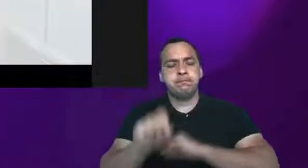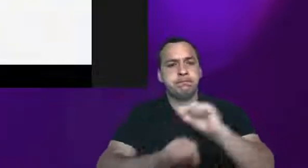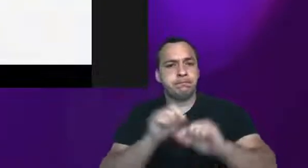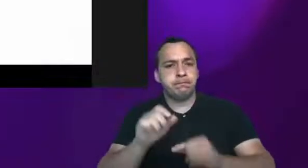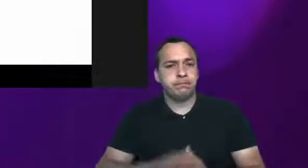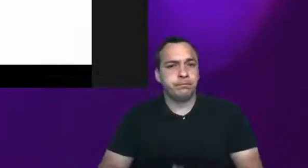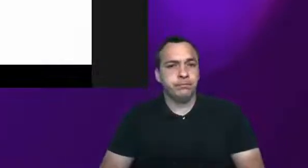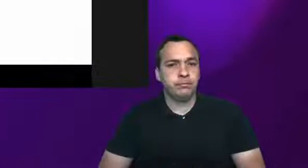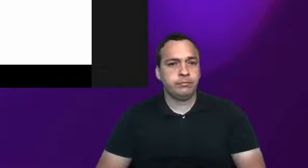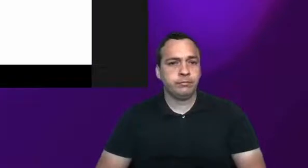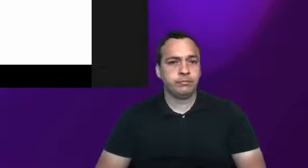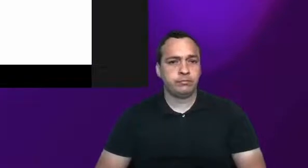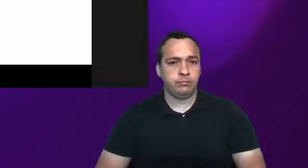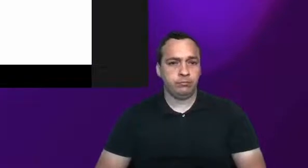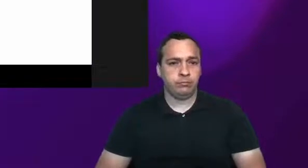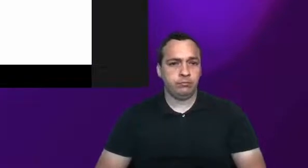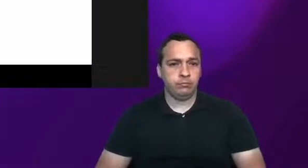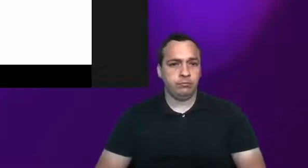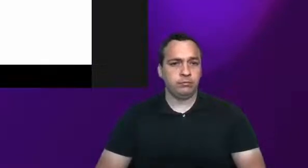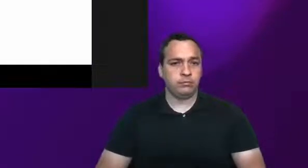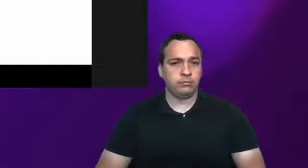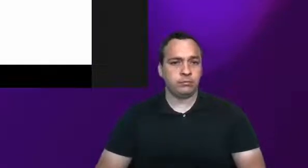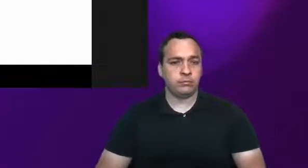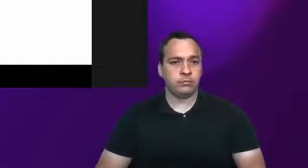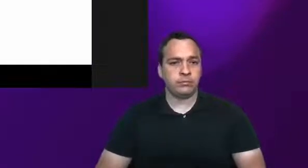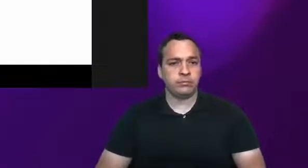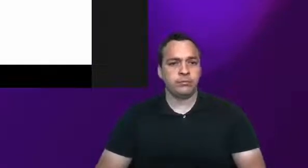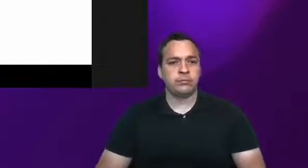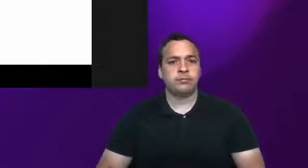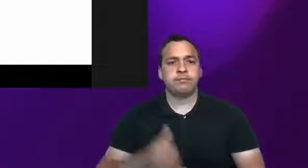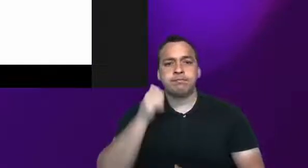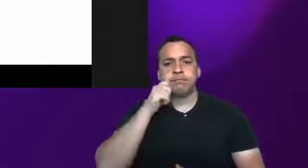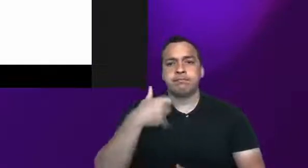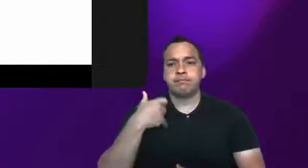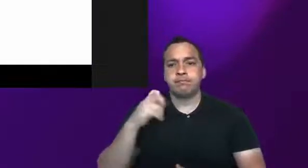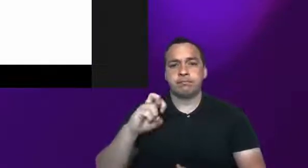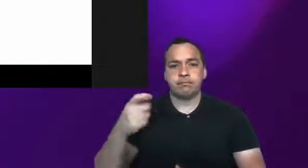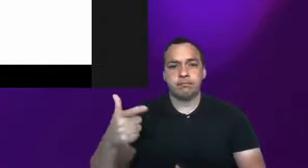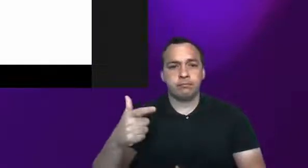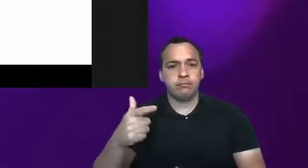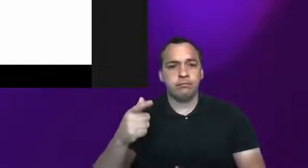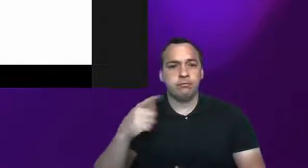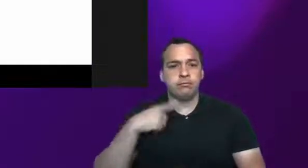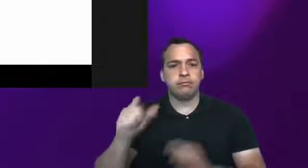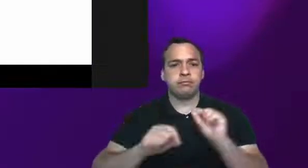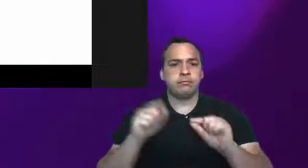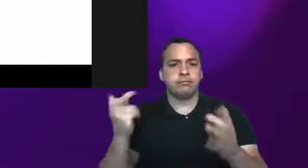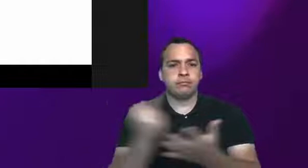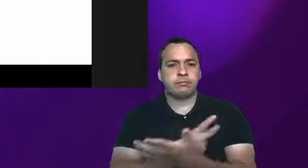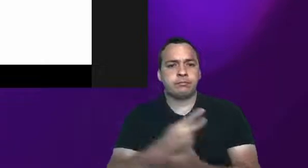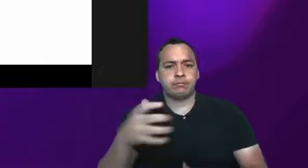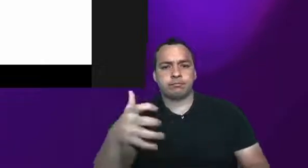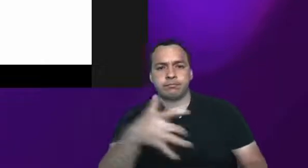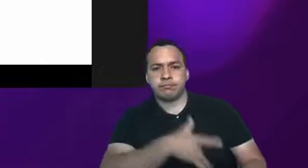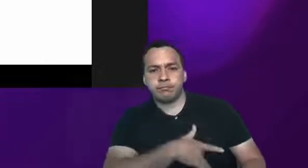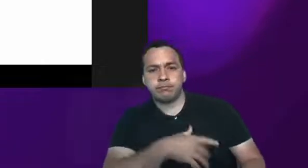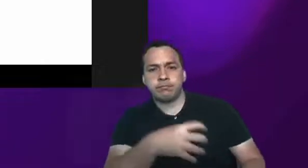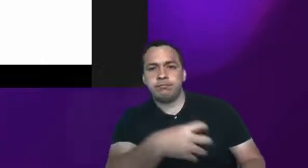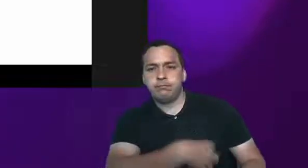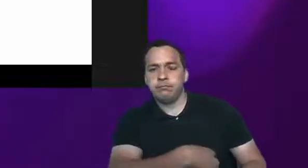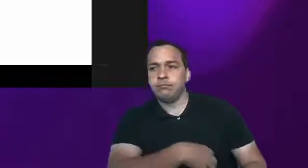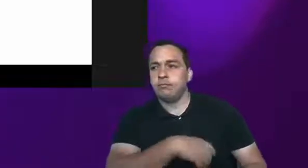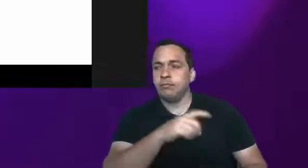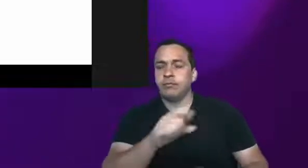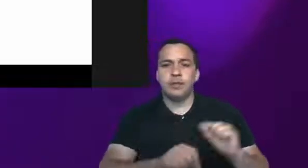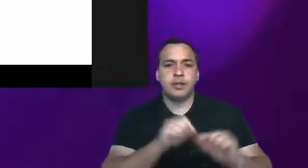numa reunião internacional. Era uma doente de 52 anos, com um carcinoma do cólon esquerdo, com uma colectomia já feita,